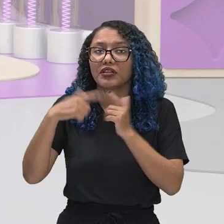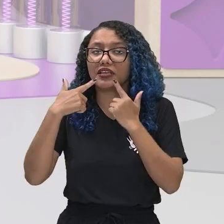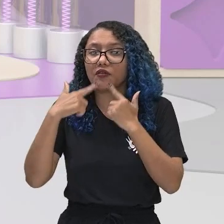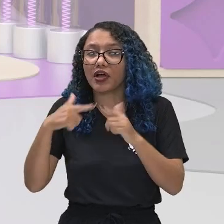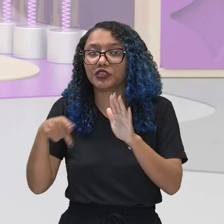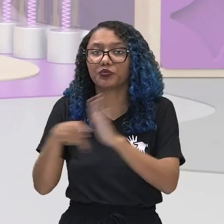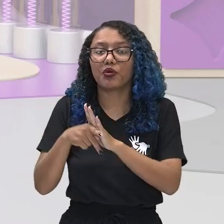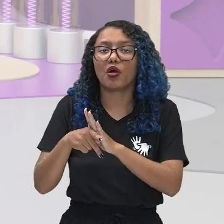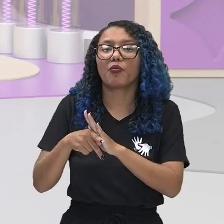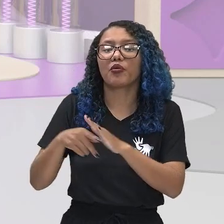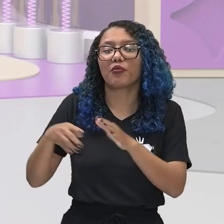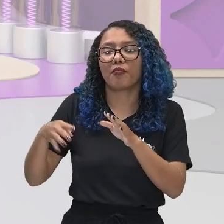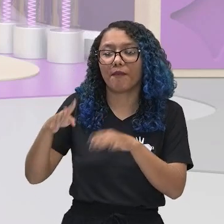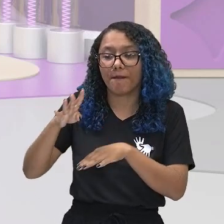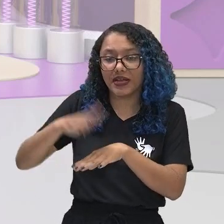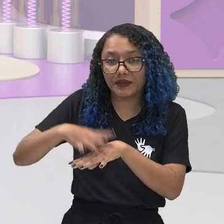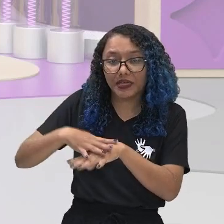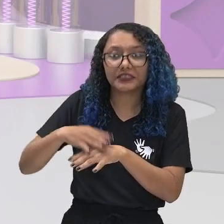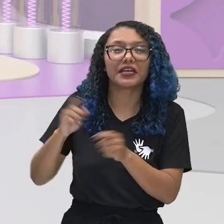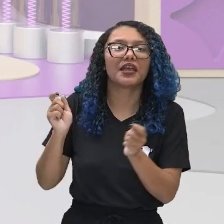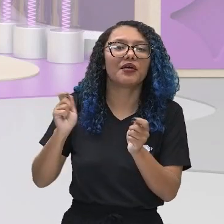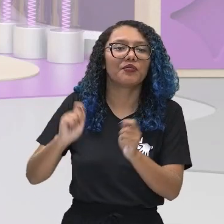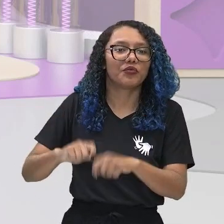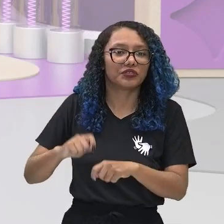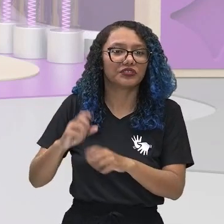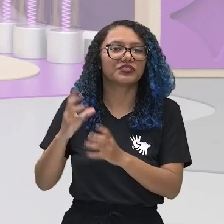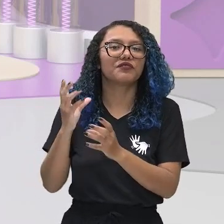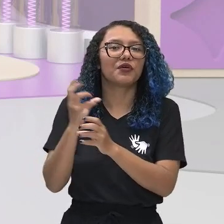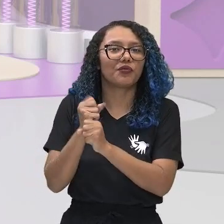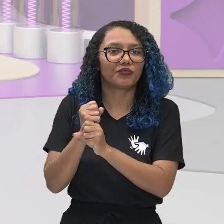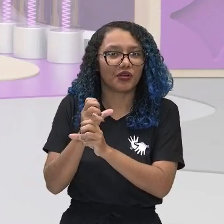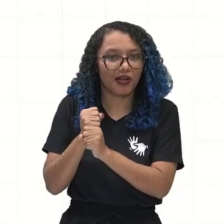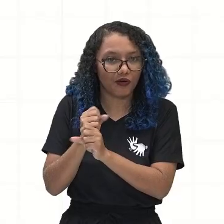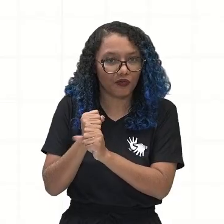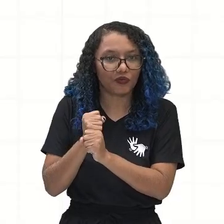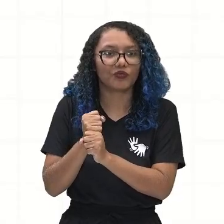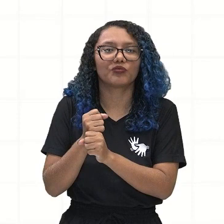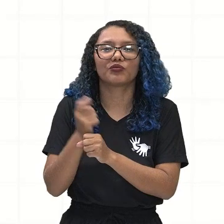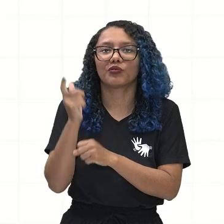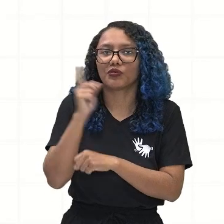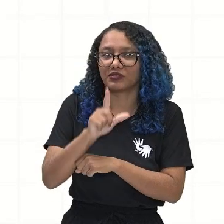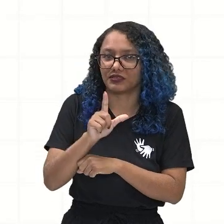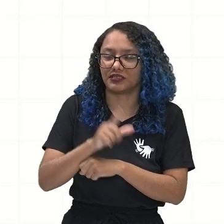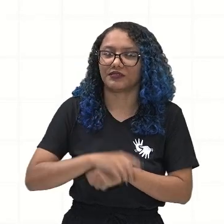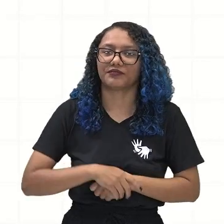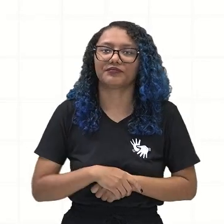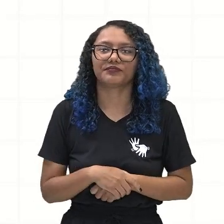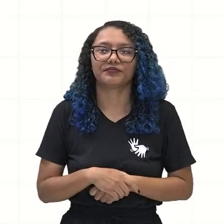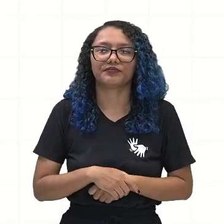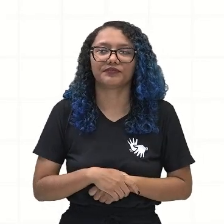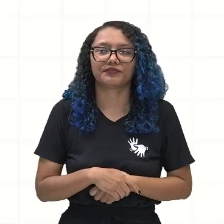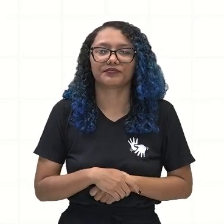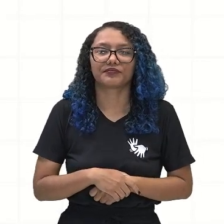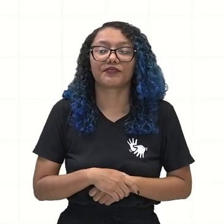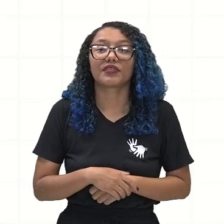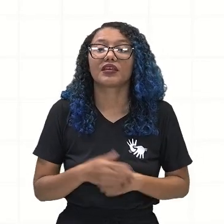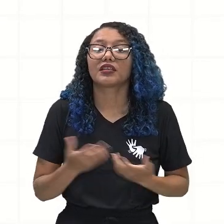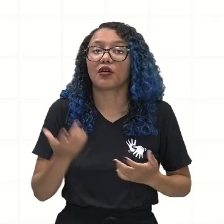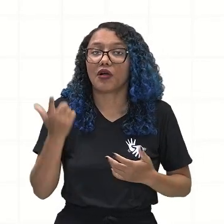resolver esta situação problema. Então, vamos fazer isso agora. Vamos transcodificar. Então,